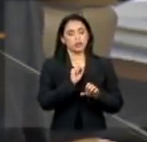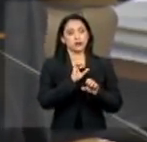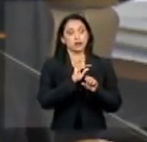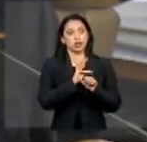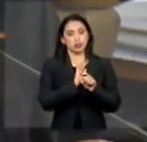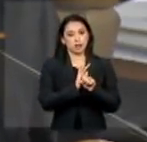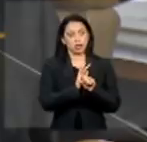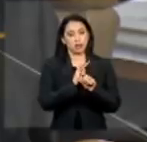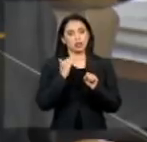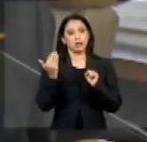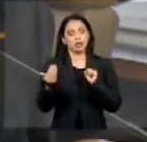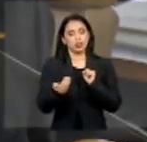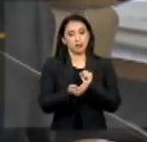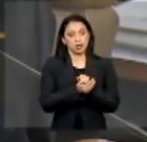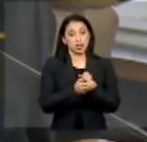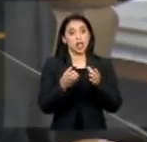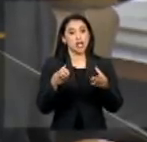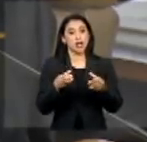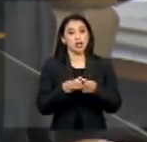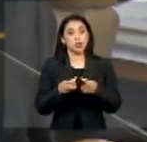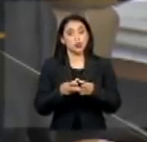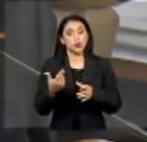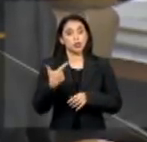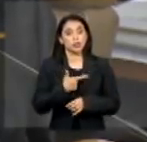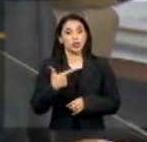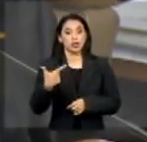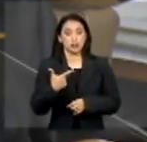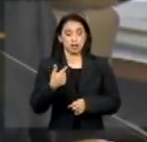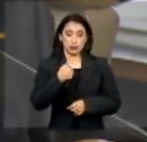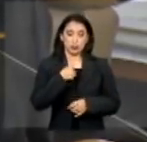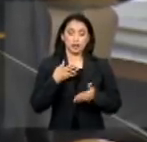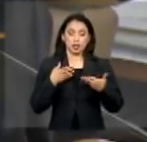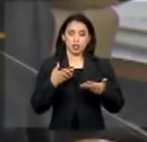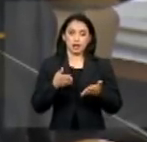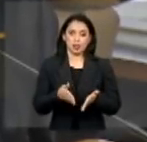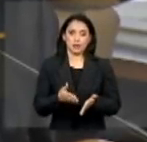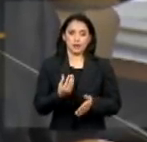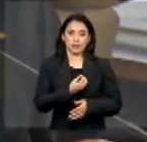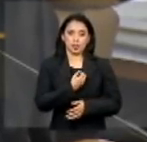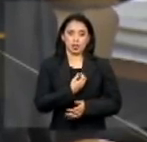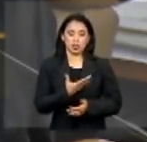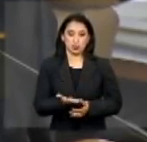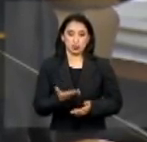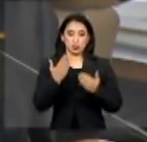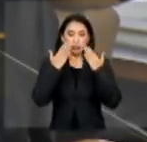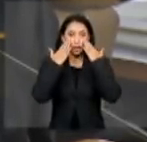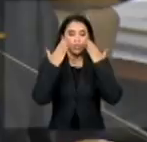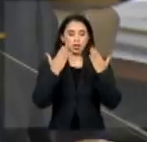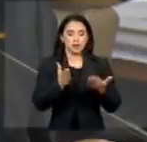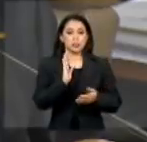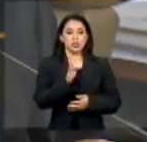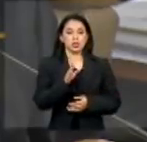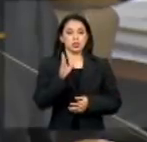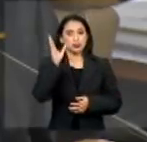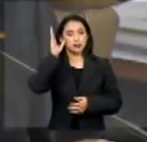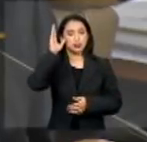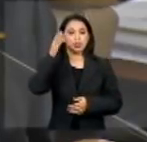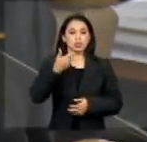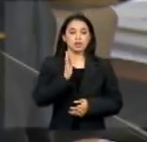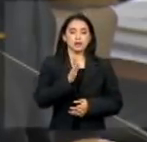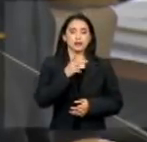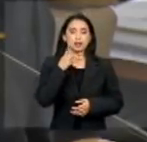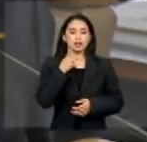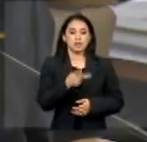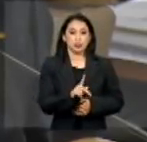segunda turma que tem a honra de integrar apresenta decisões já proferidas no sentido de não